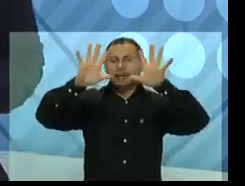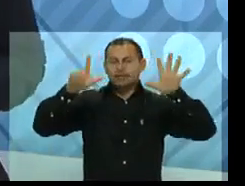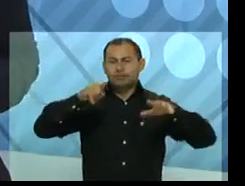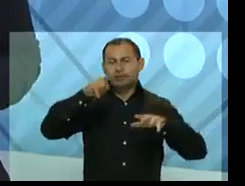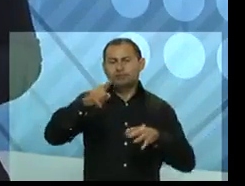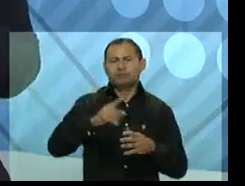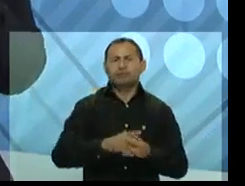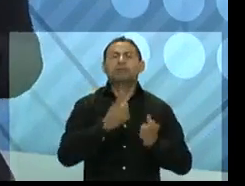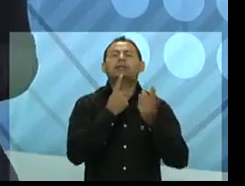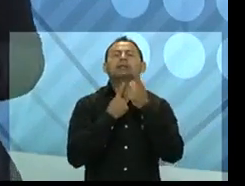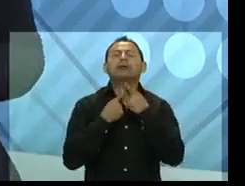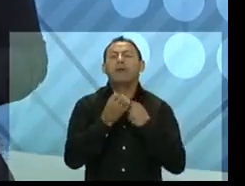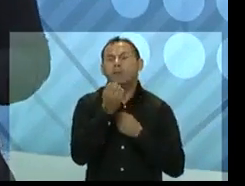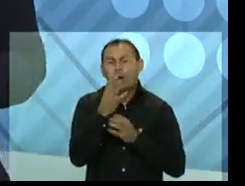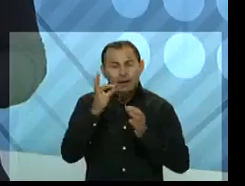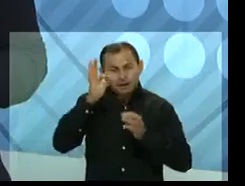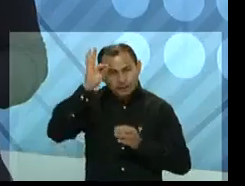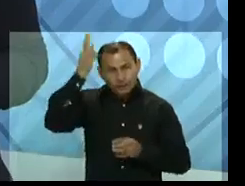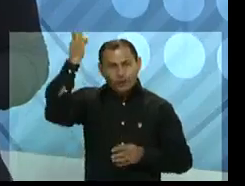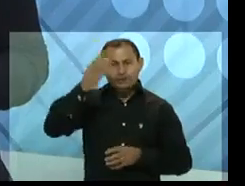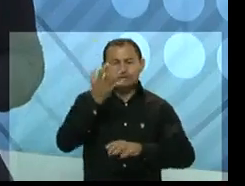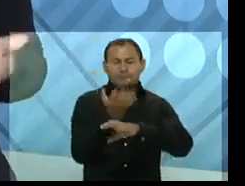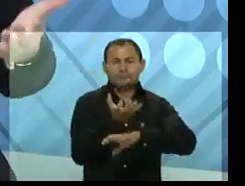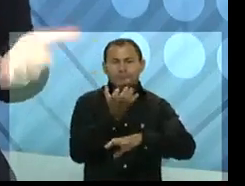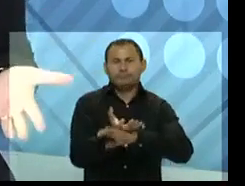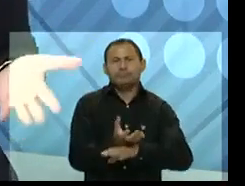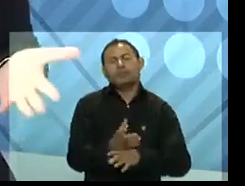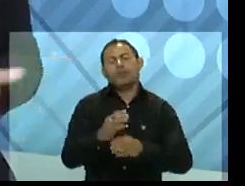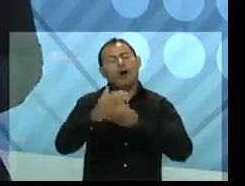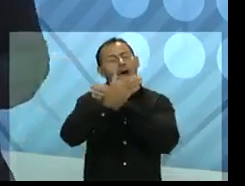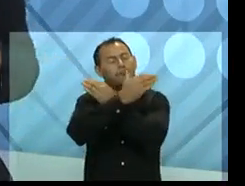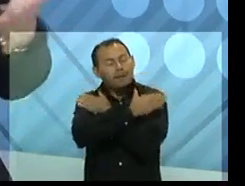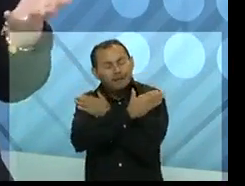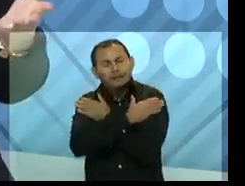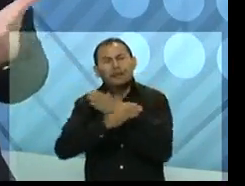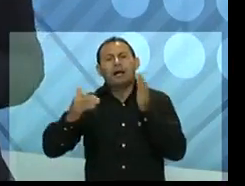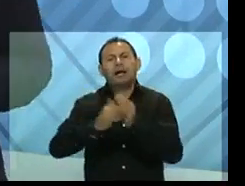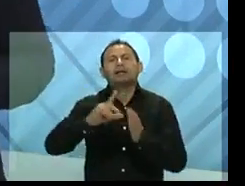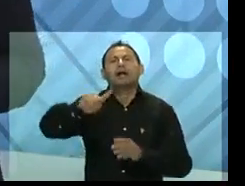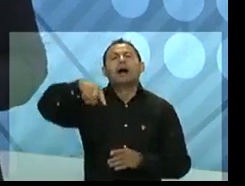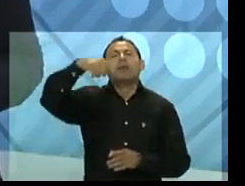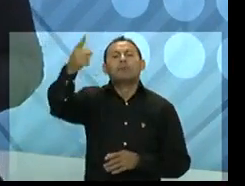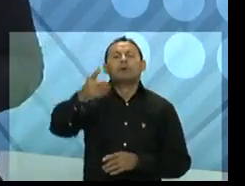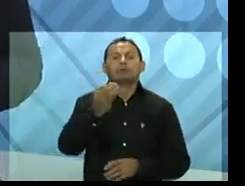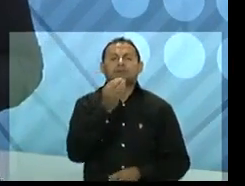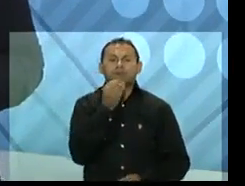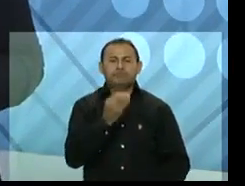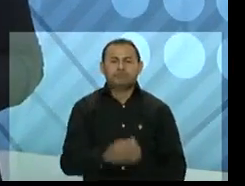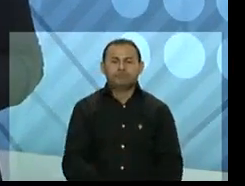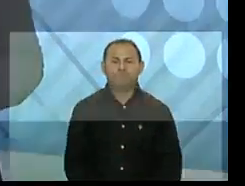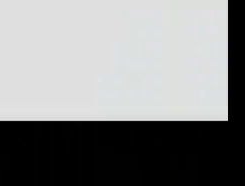você. Desejo aí boa sorte nessa disciplina, um grande abraço e até uma próxima.